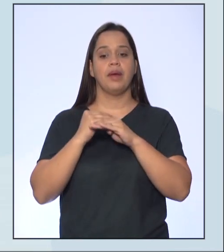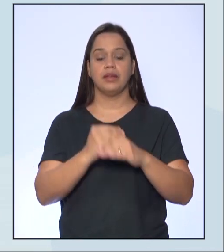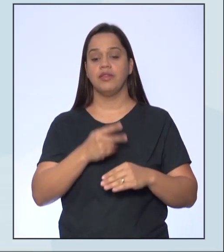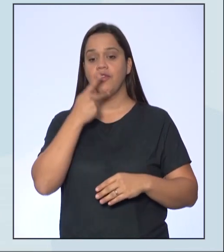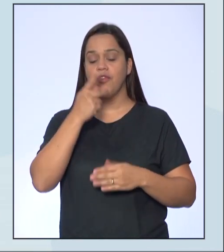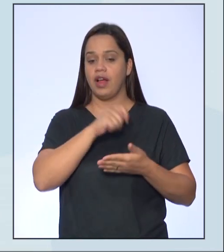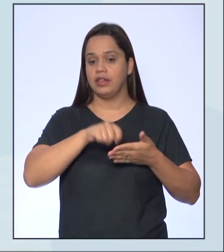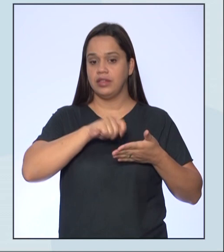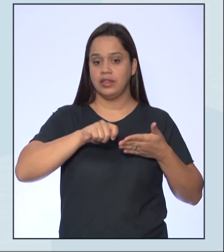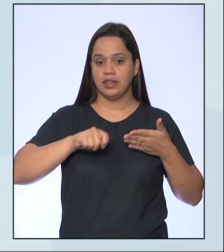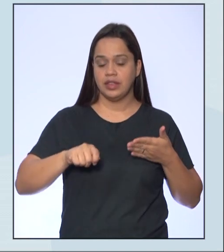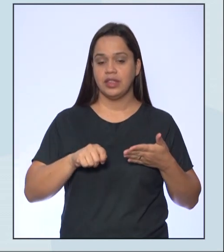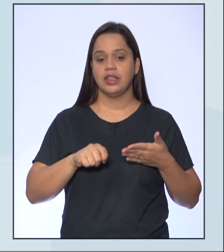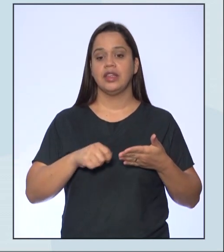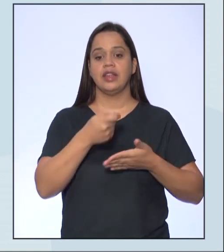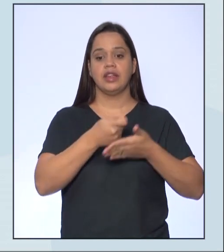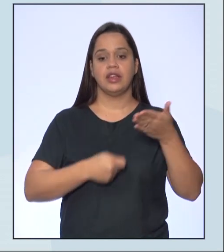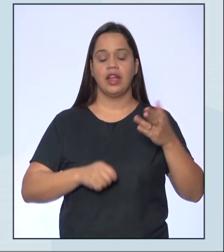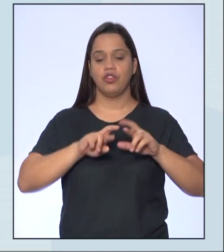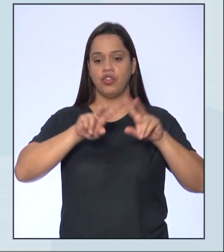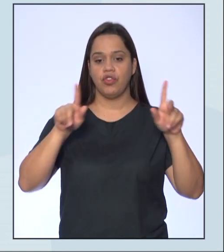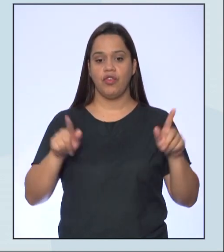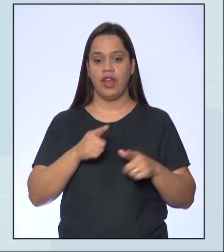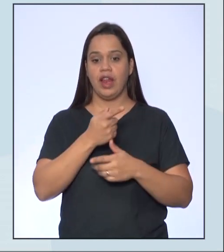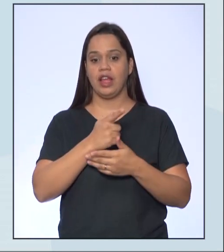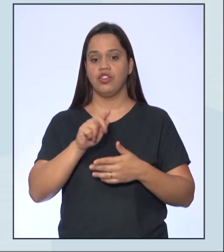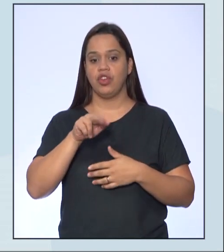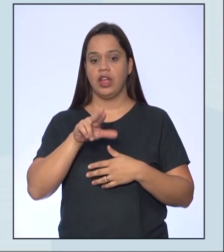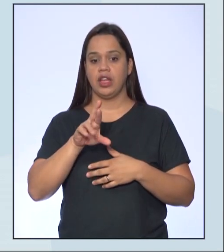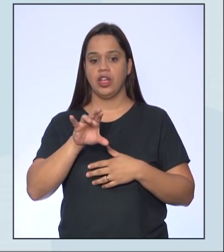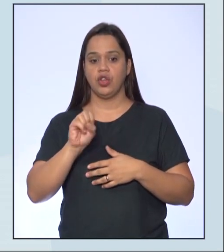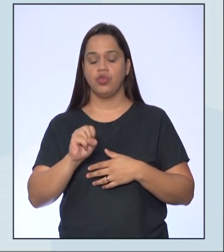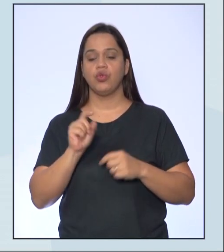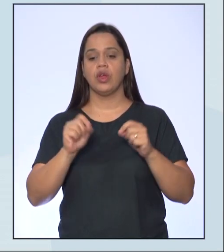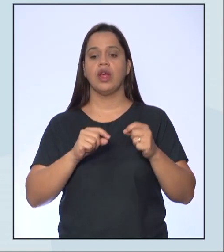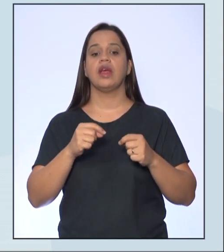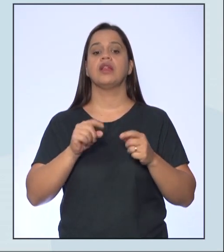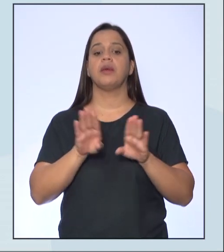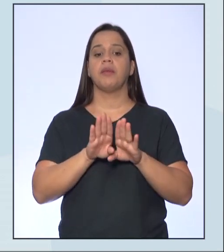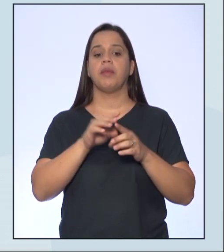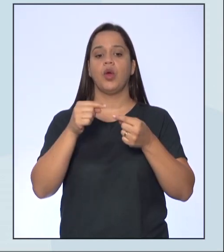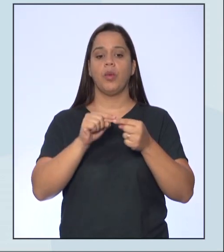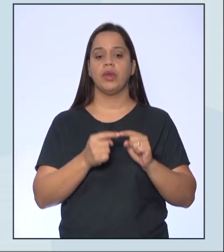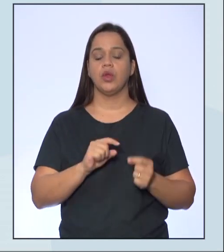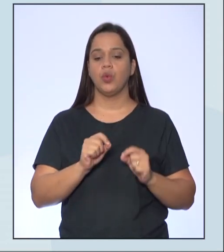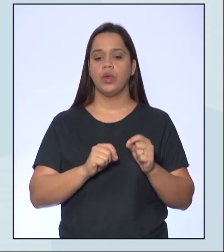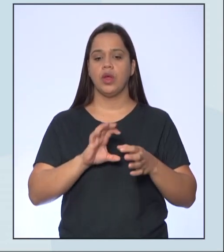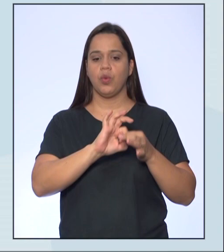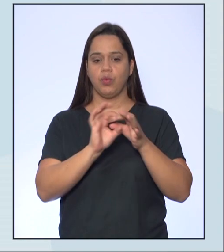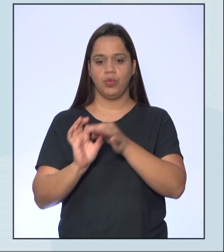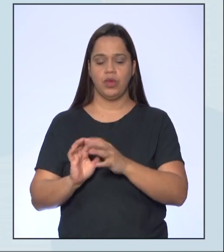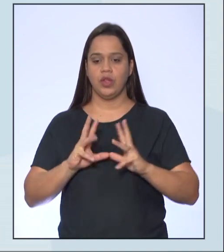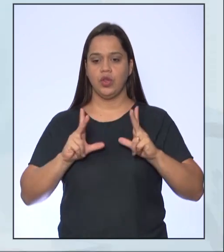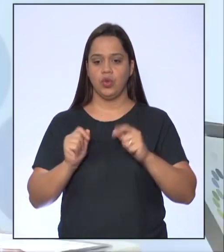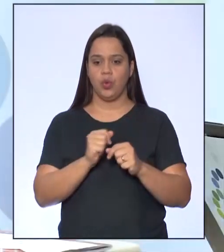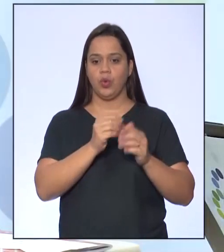em textos de diferentes gêneros, levando em consideração o contexto, situação de produção e as características do gênero.